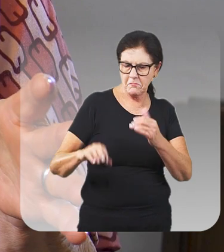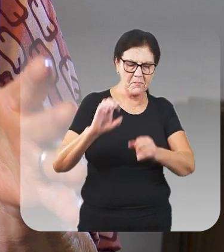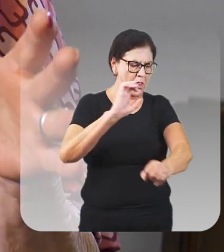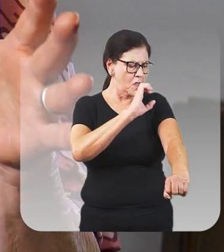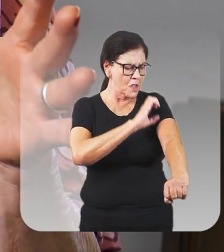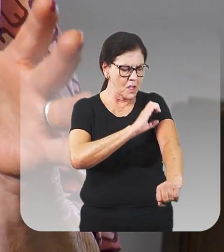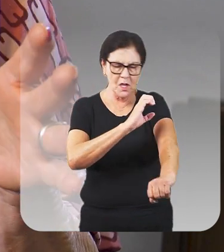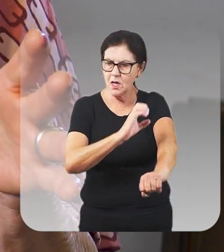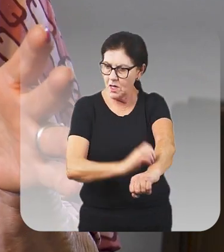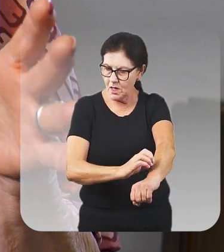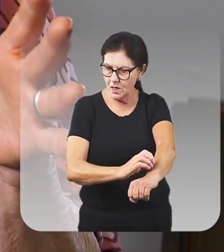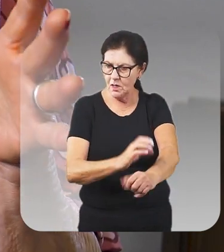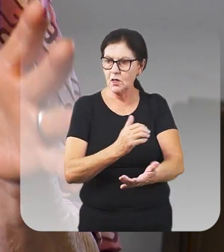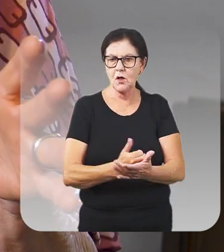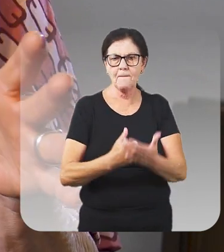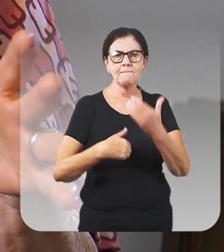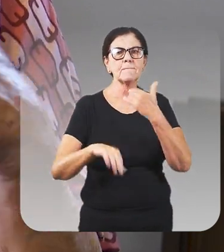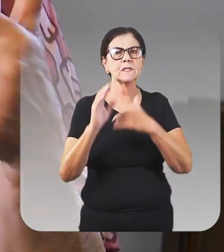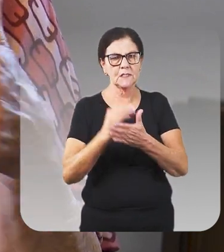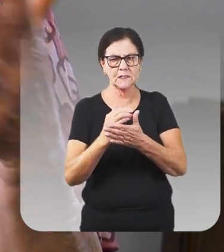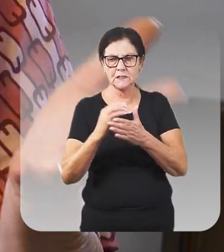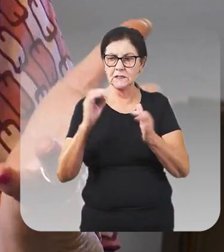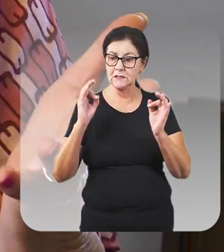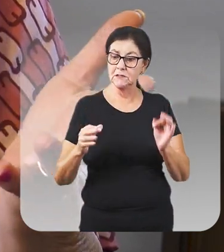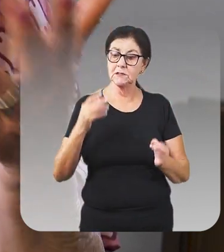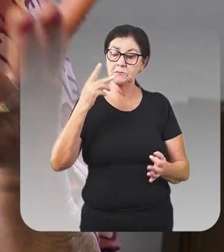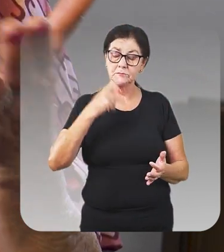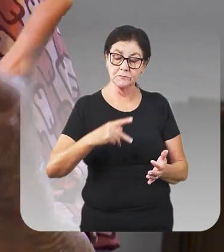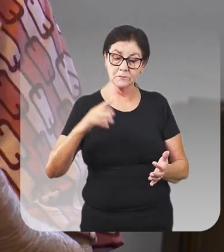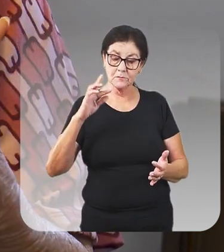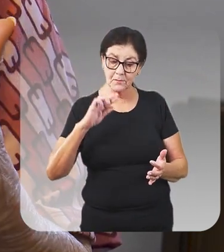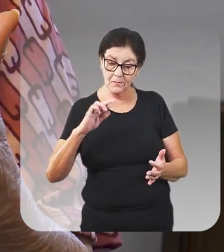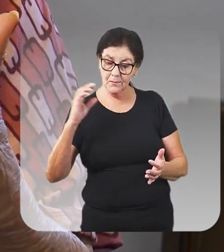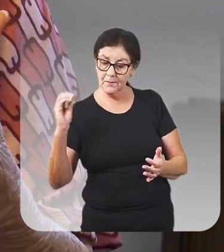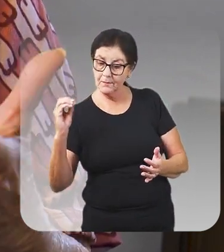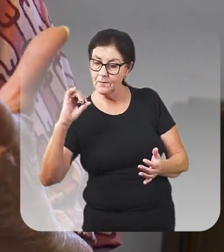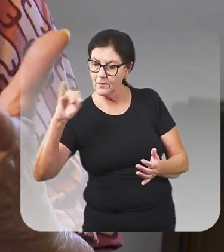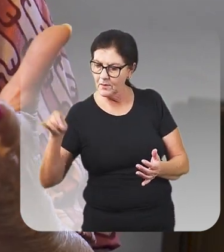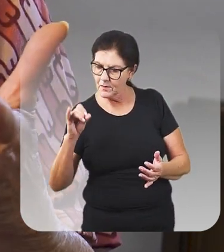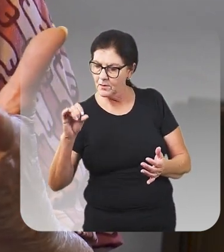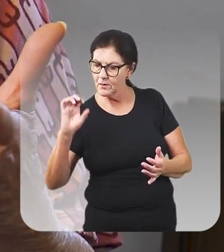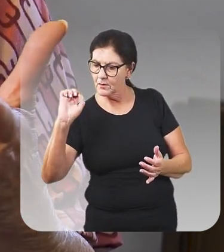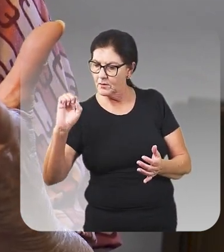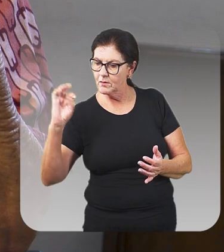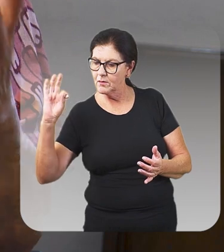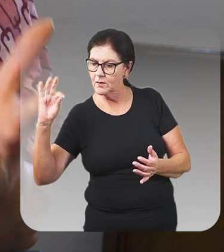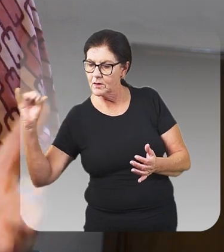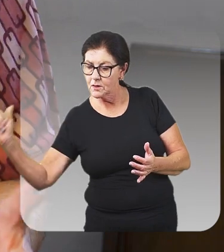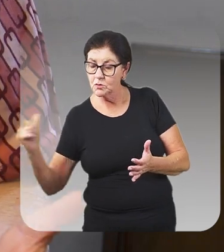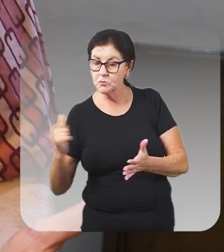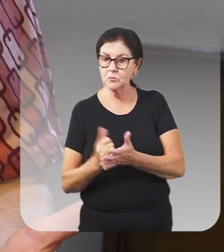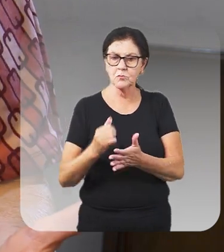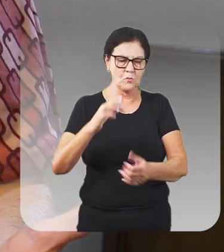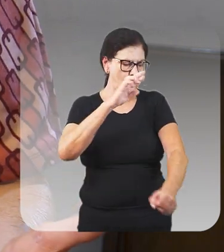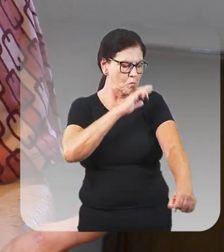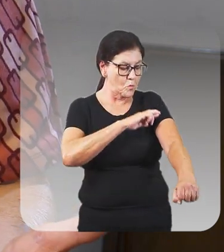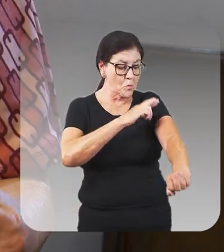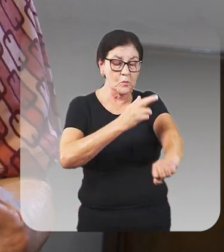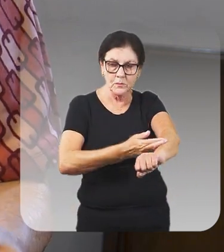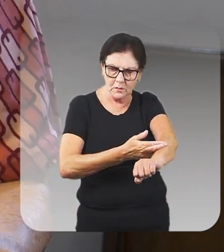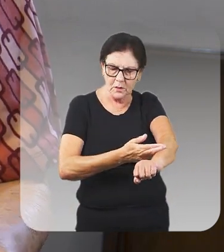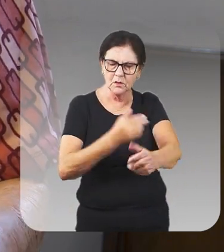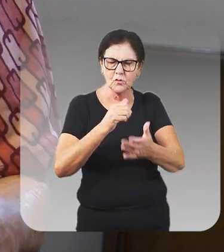os lemenses doassem o terreno e que o Ministério da Educação iria financiar a obra. E esse